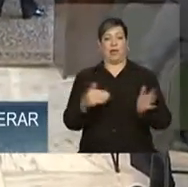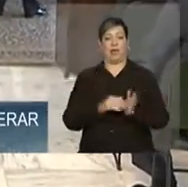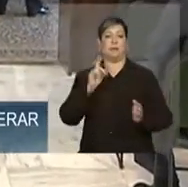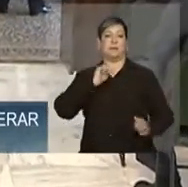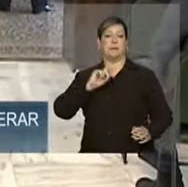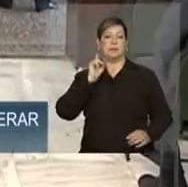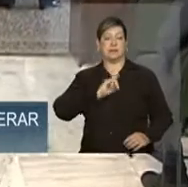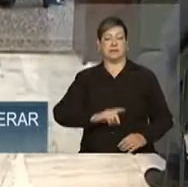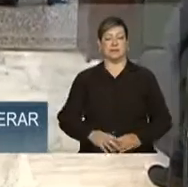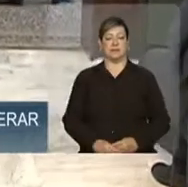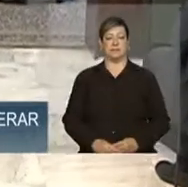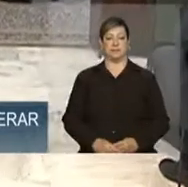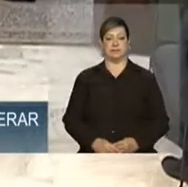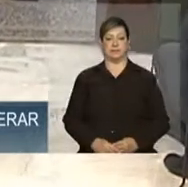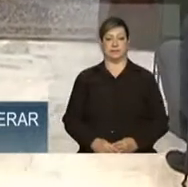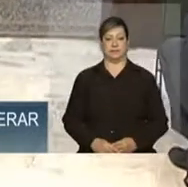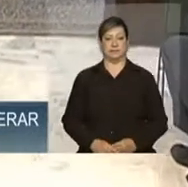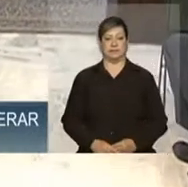Minas Gerais.